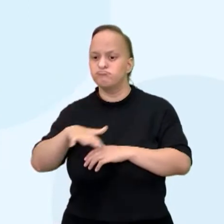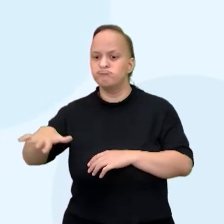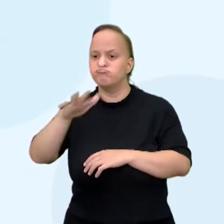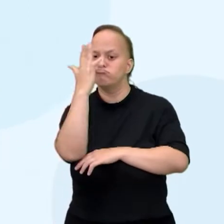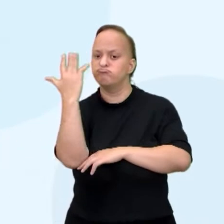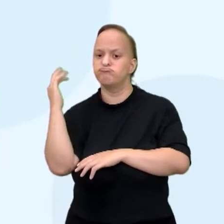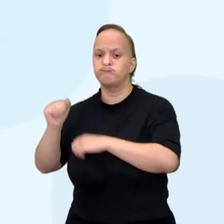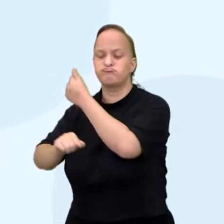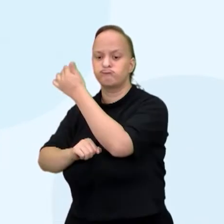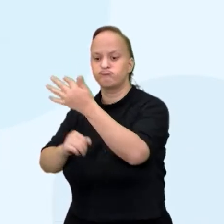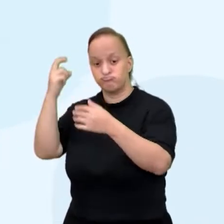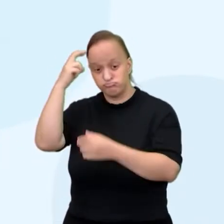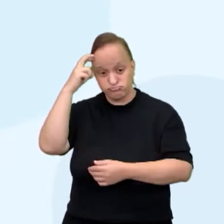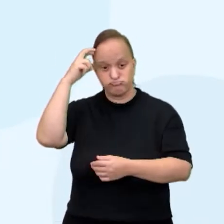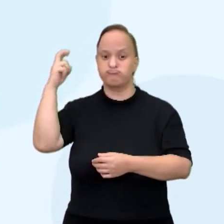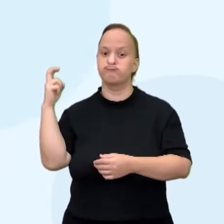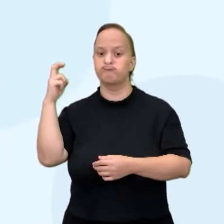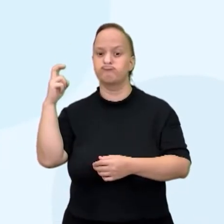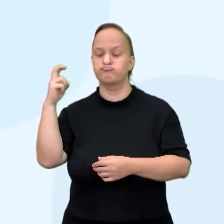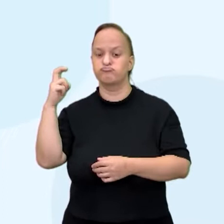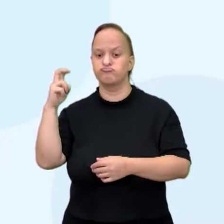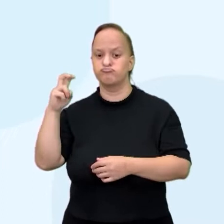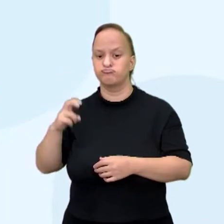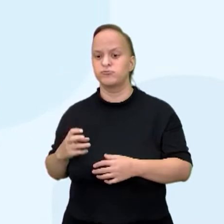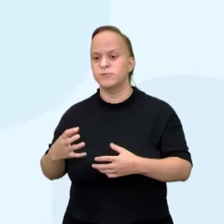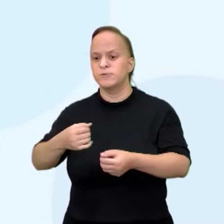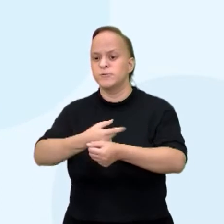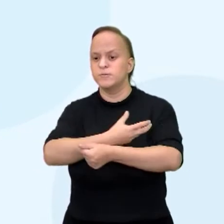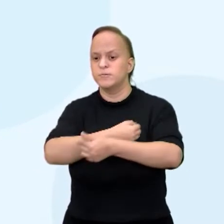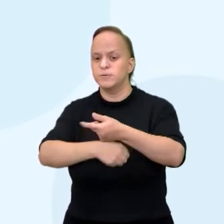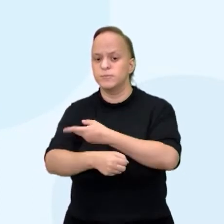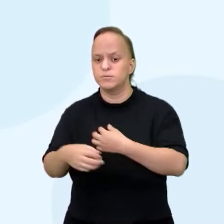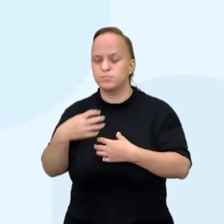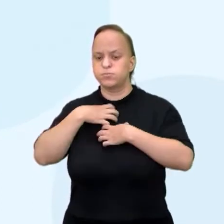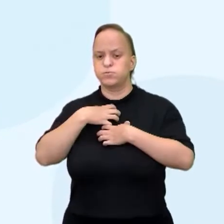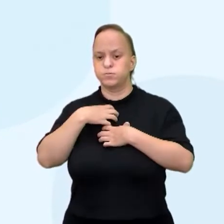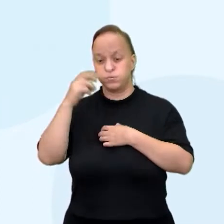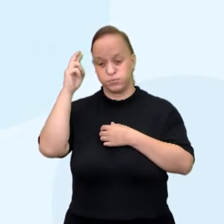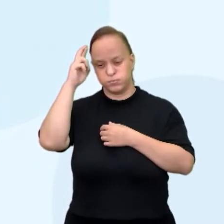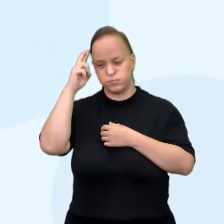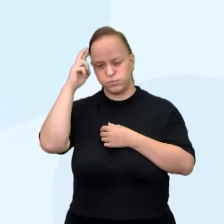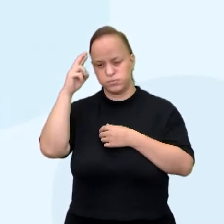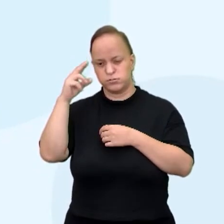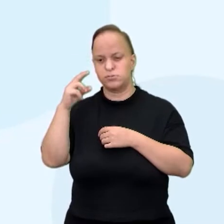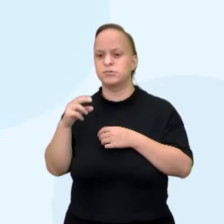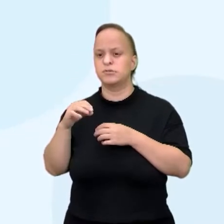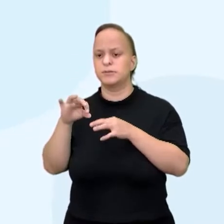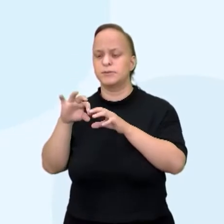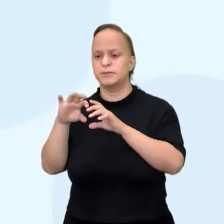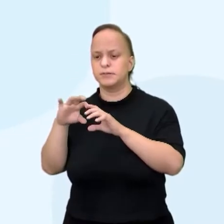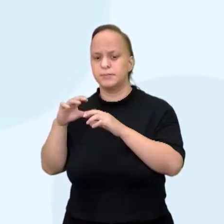cultura-natureza, civilizados e bárbaros, razão e emoção, material e virtual, etc., explicitando suas